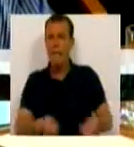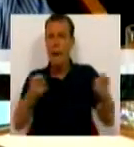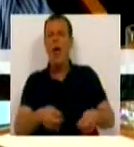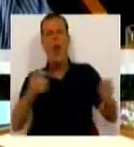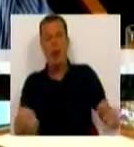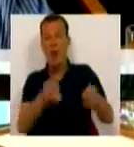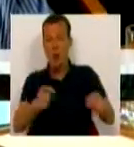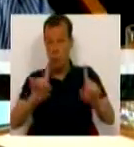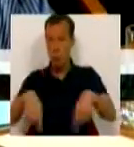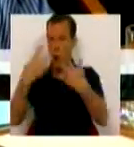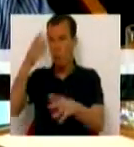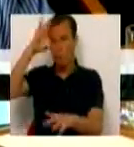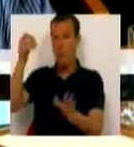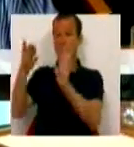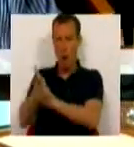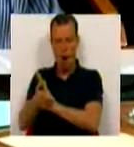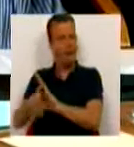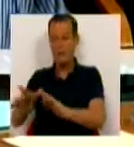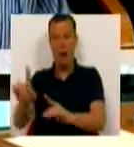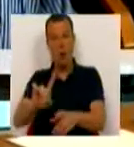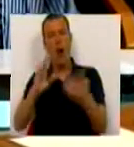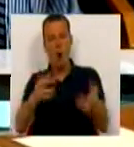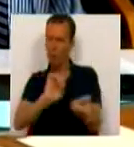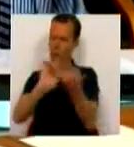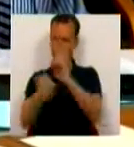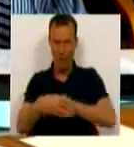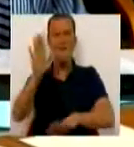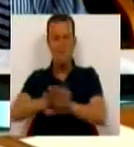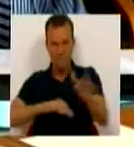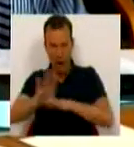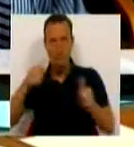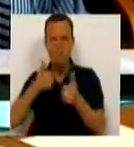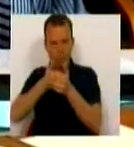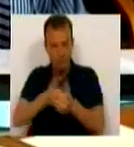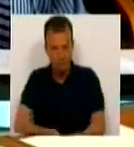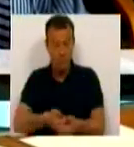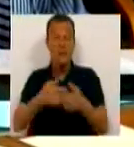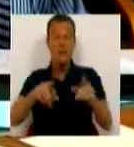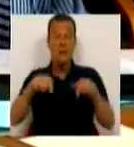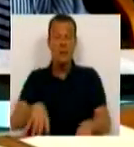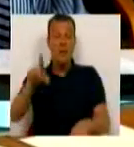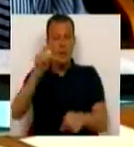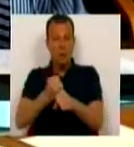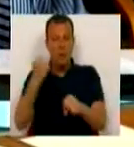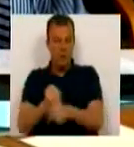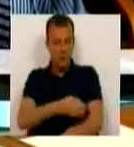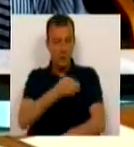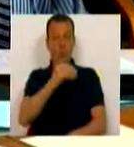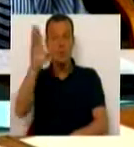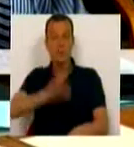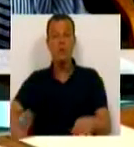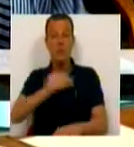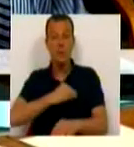depois de estarem no governo, e agora não é assim que acontece. No Serviço Nacional de Saúde e na Escola Pública,